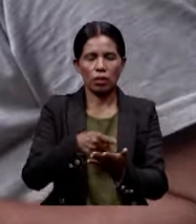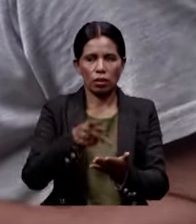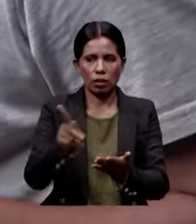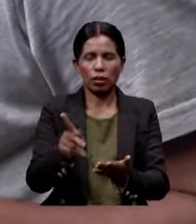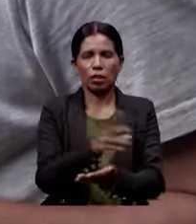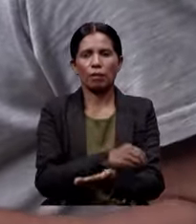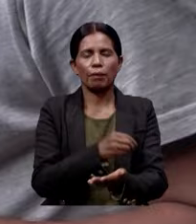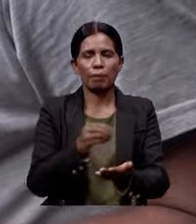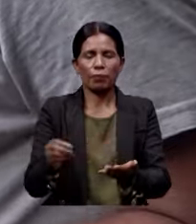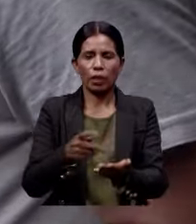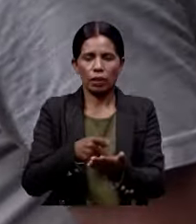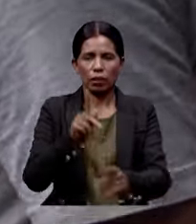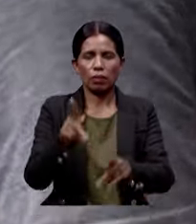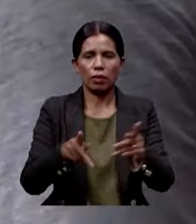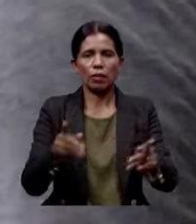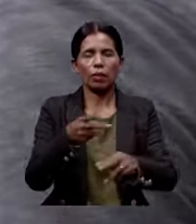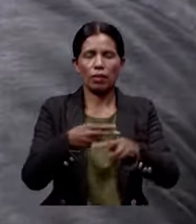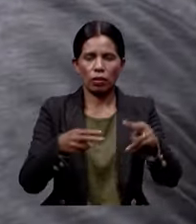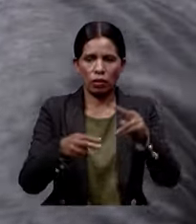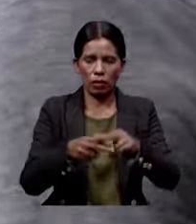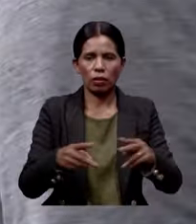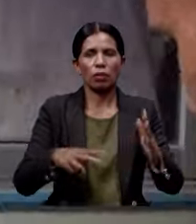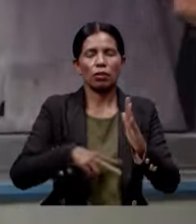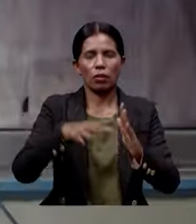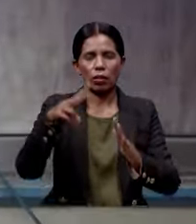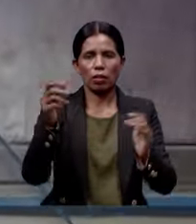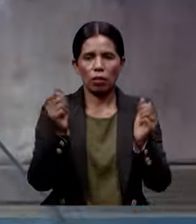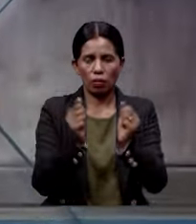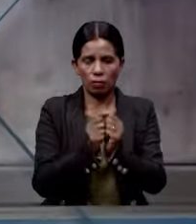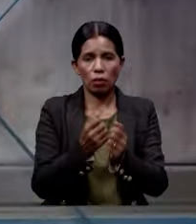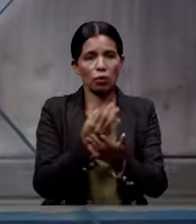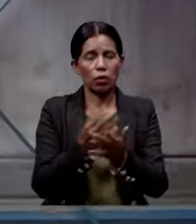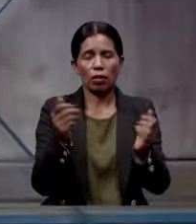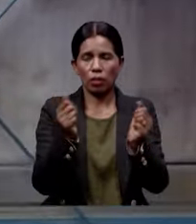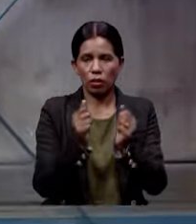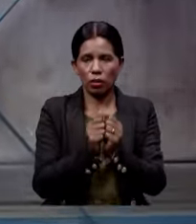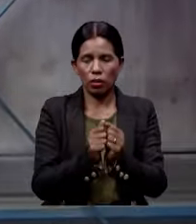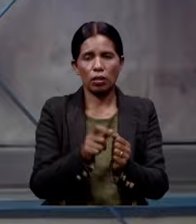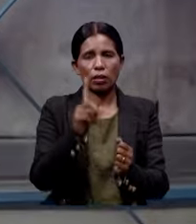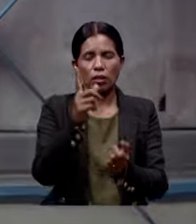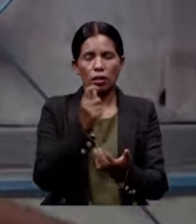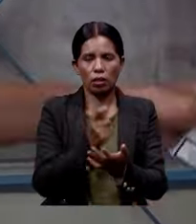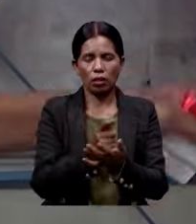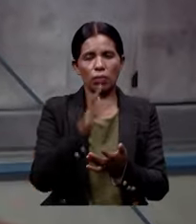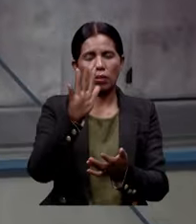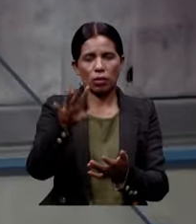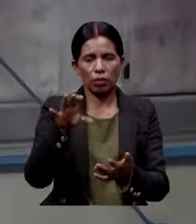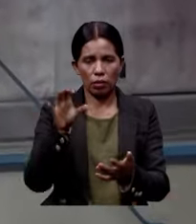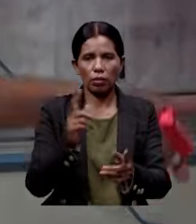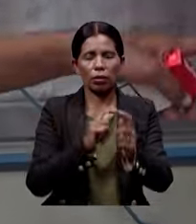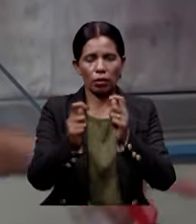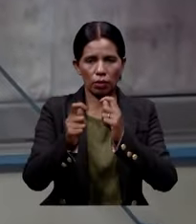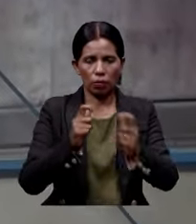ka subvenção ba mão de obra to valor total máximo dólar americano rihun ida atus lima transporte